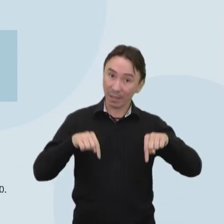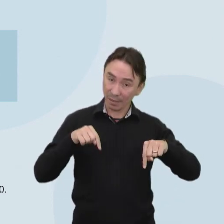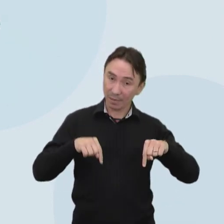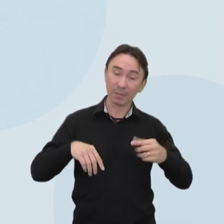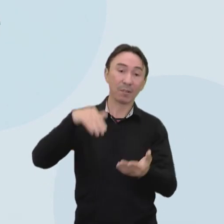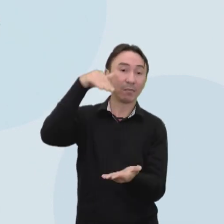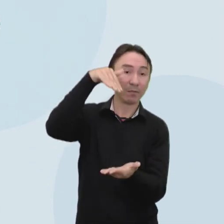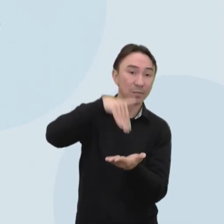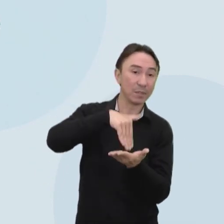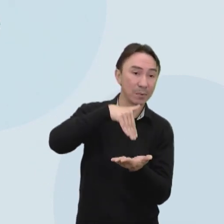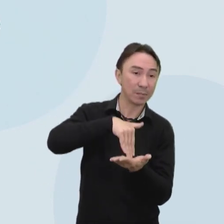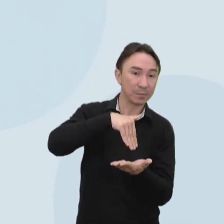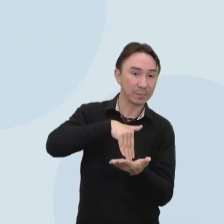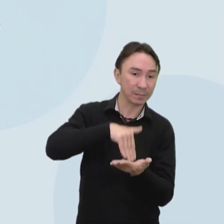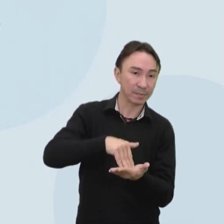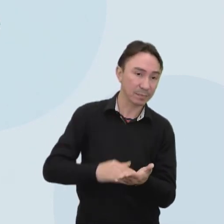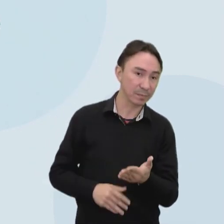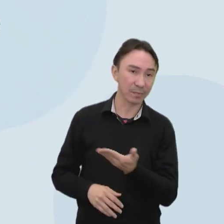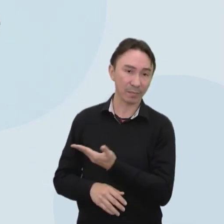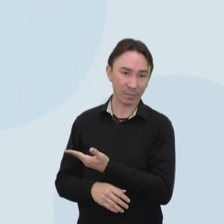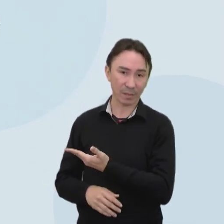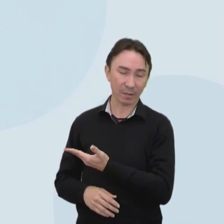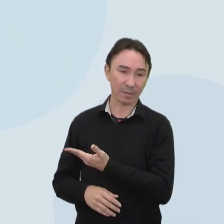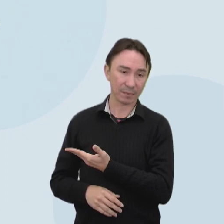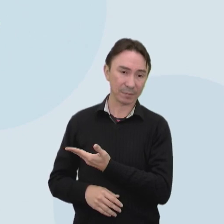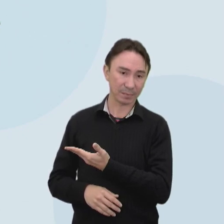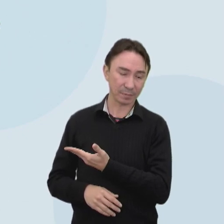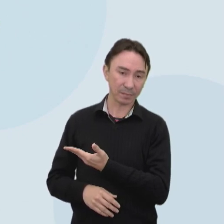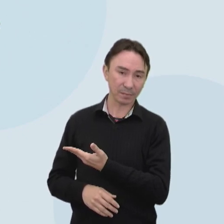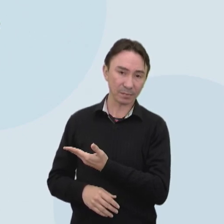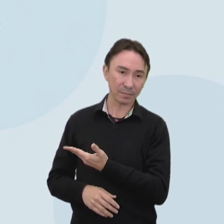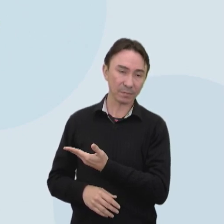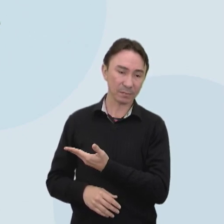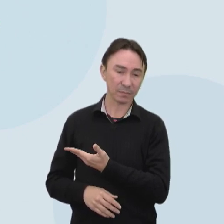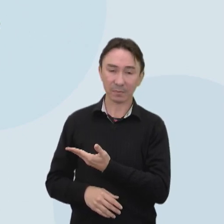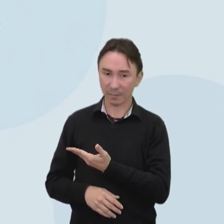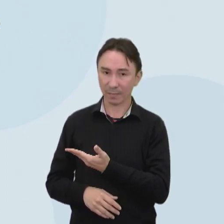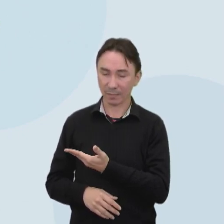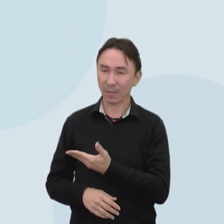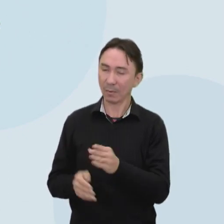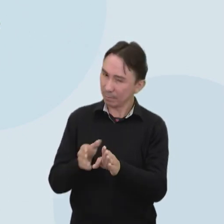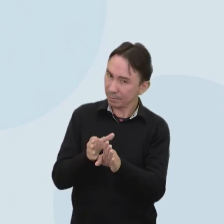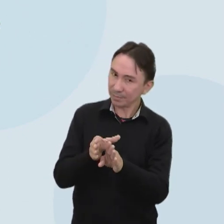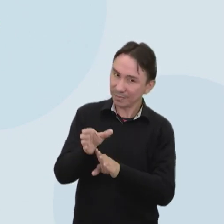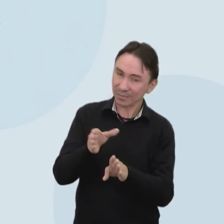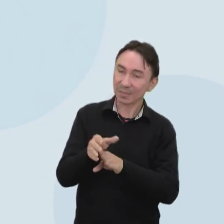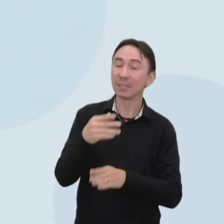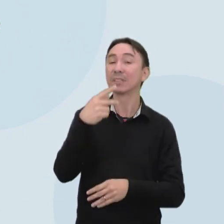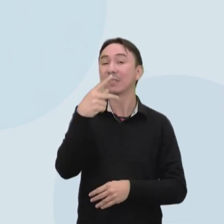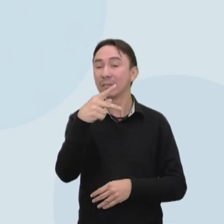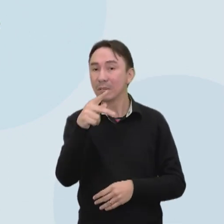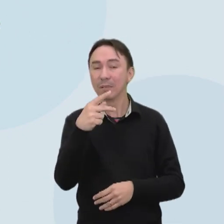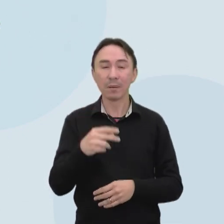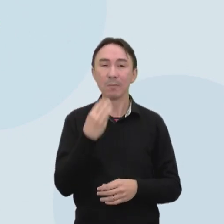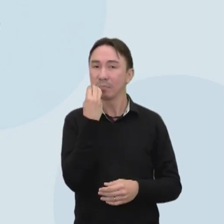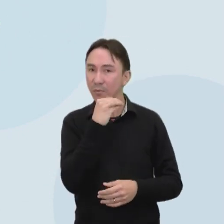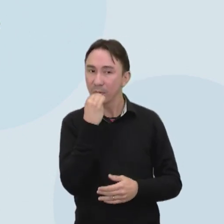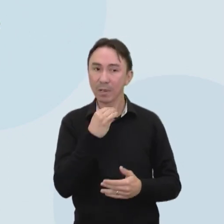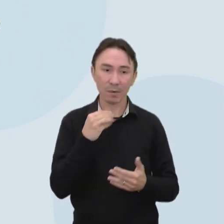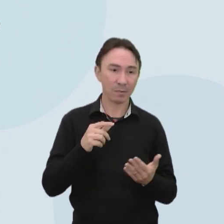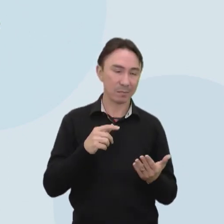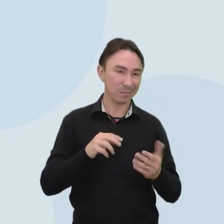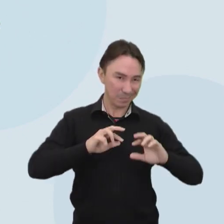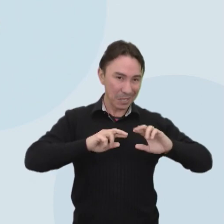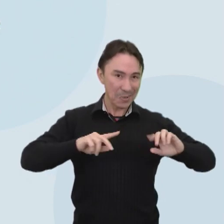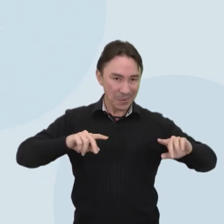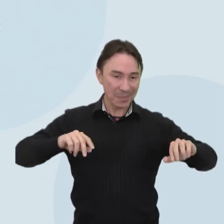agora que é isso, a orientação final para os estudantes de como aproveitar melhor o seu material e não se esquecer que